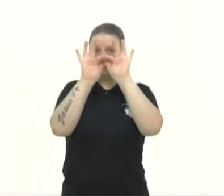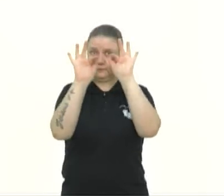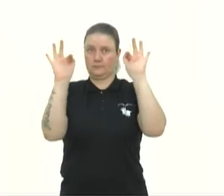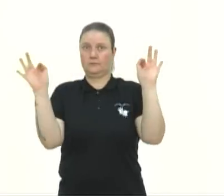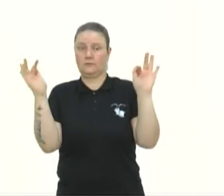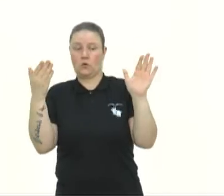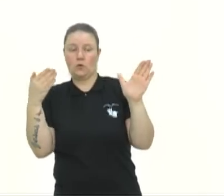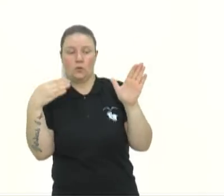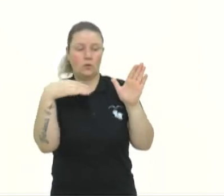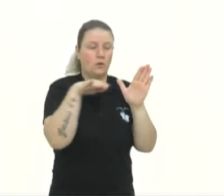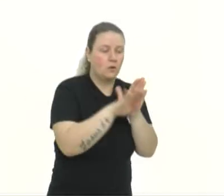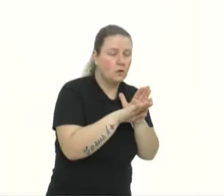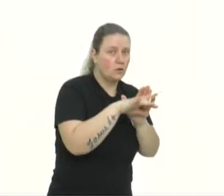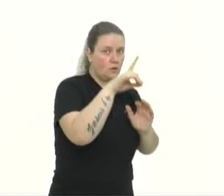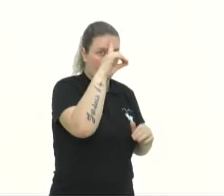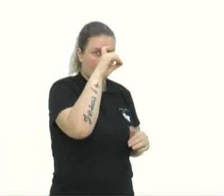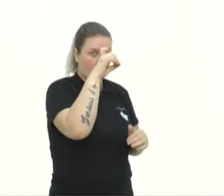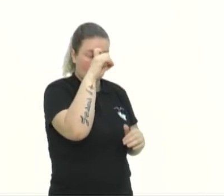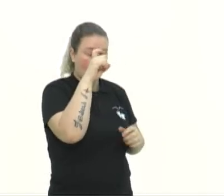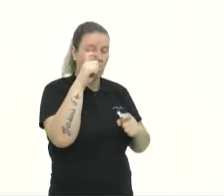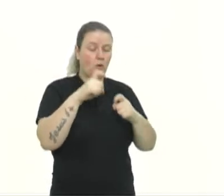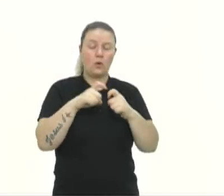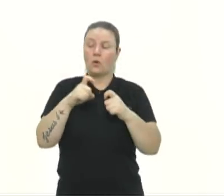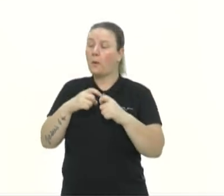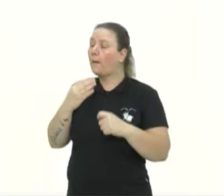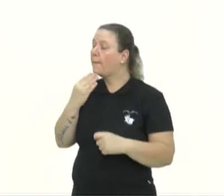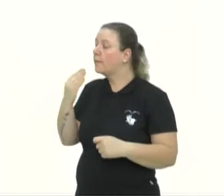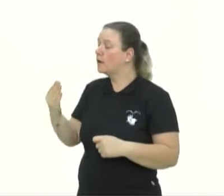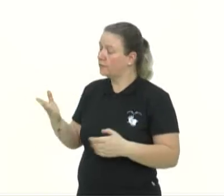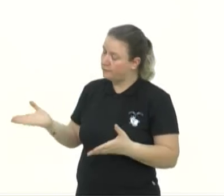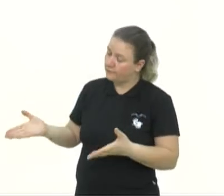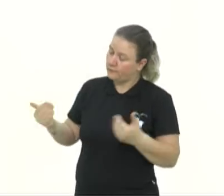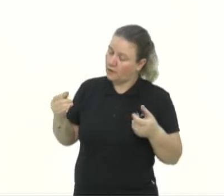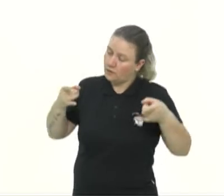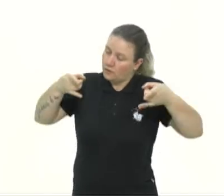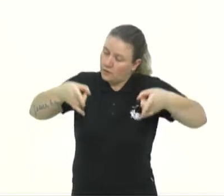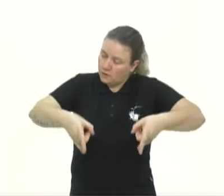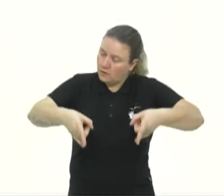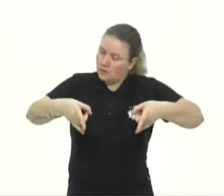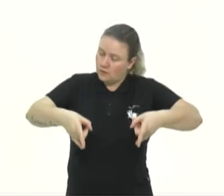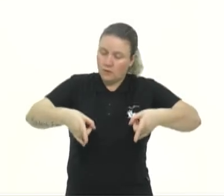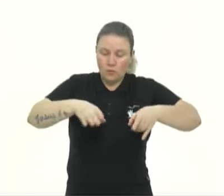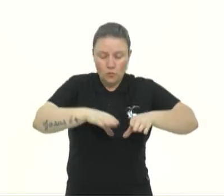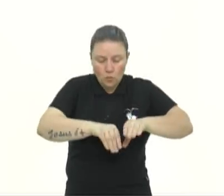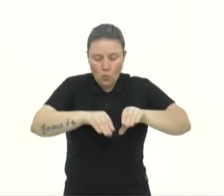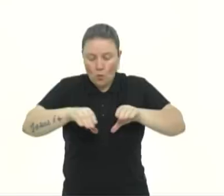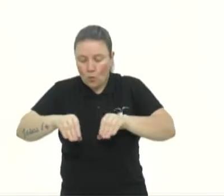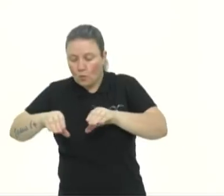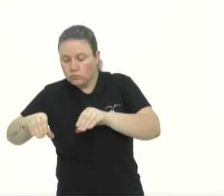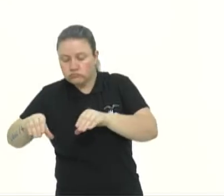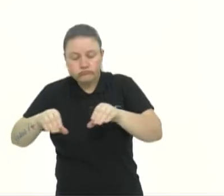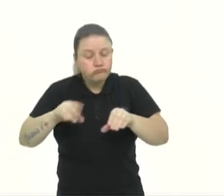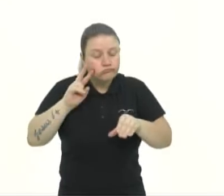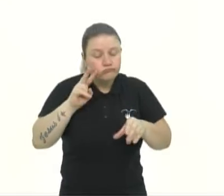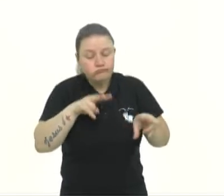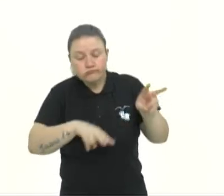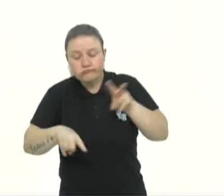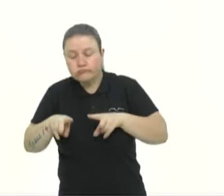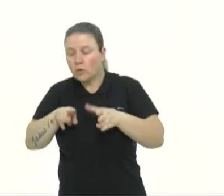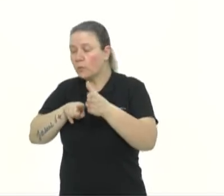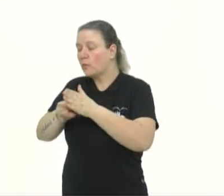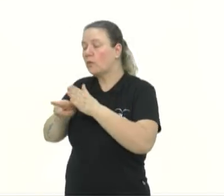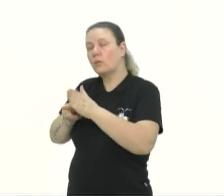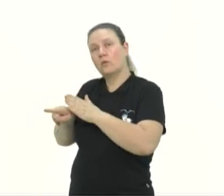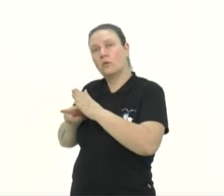ao hospital, o médico pediu para o primeiro deitar na cama e começou a examinar. Fez algumas